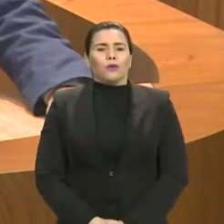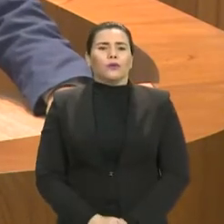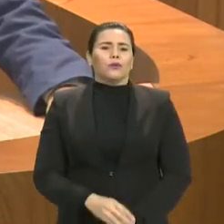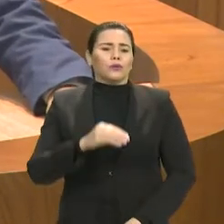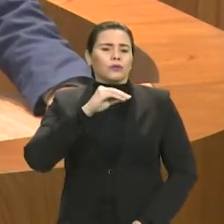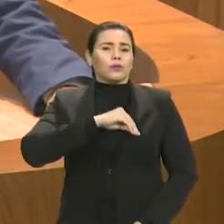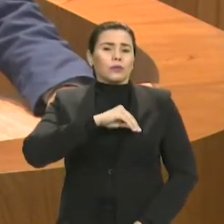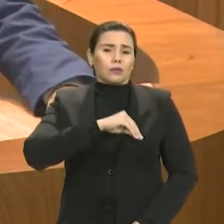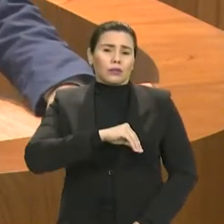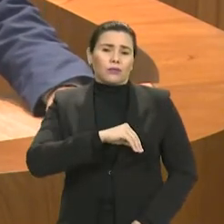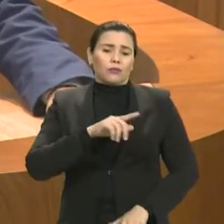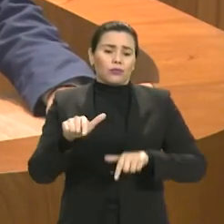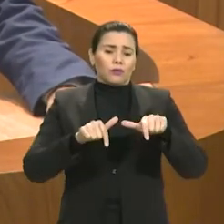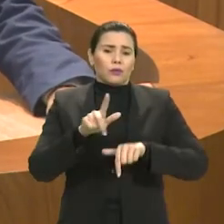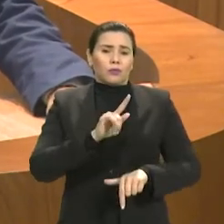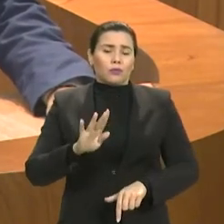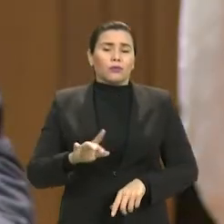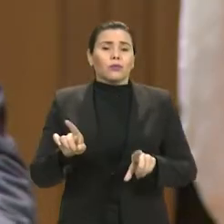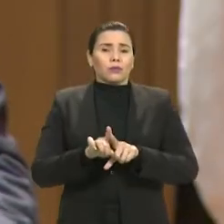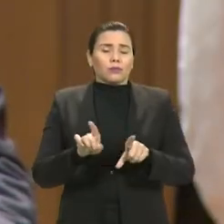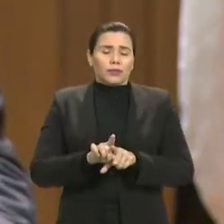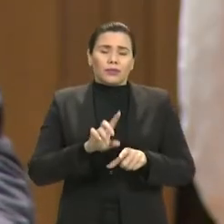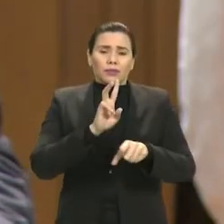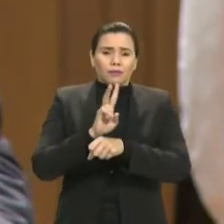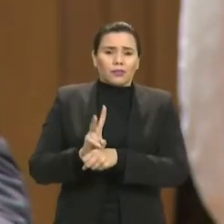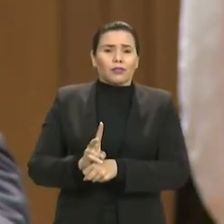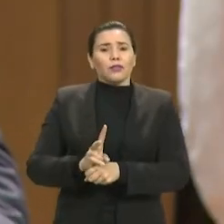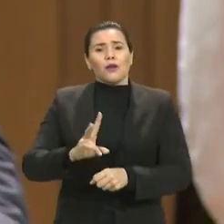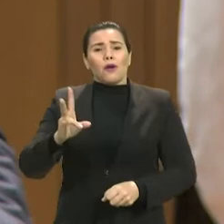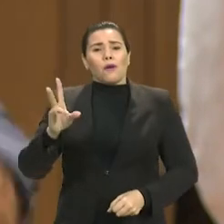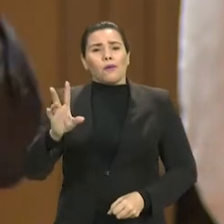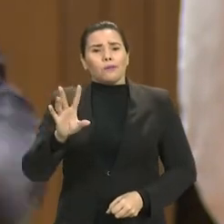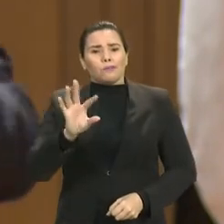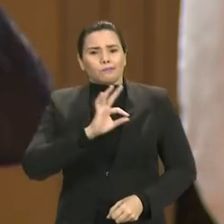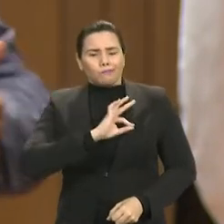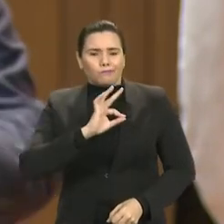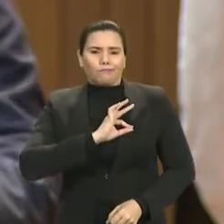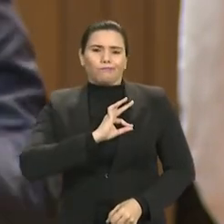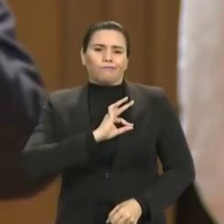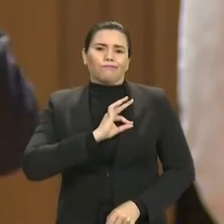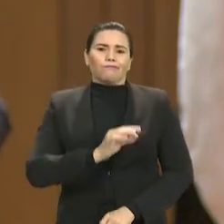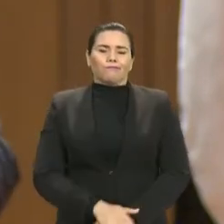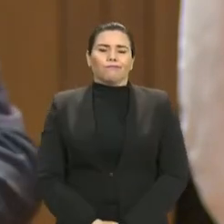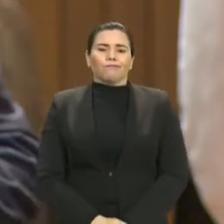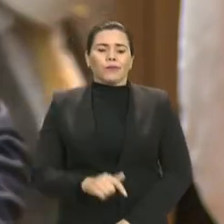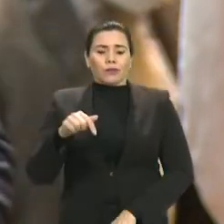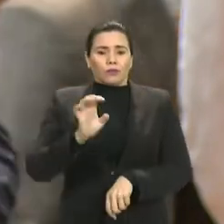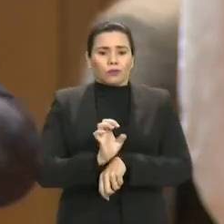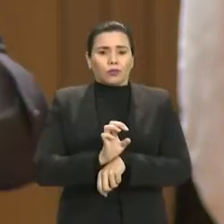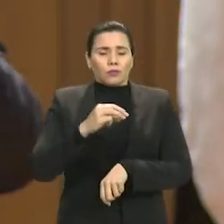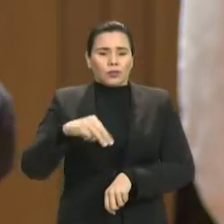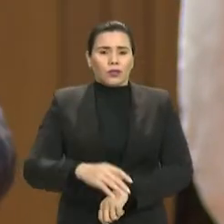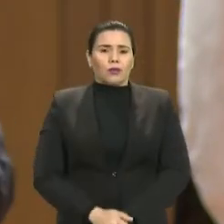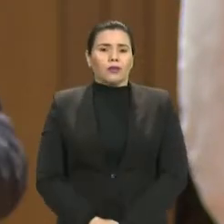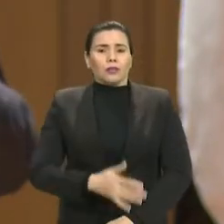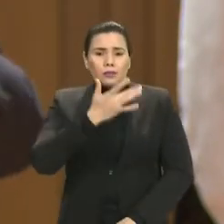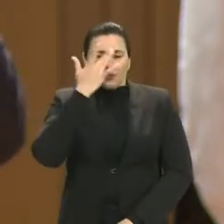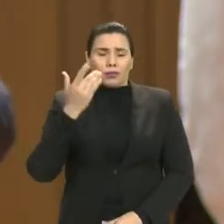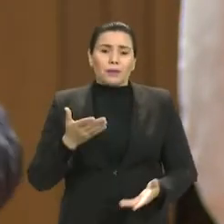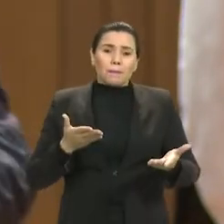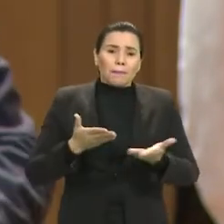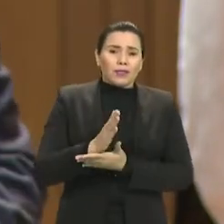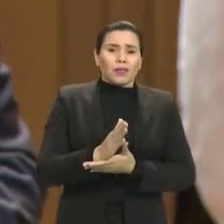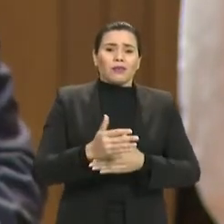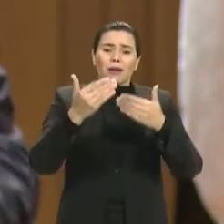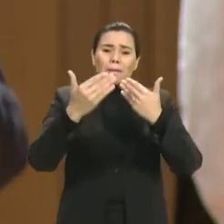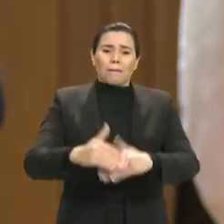defesa dos policiais militares do Estado do Maranhão, da nomeação dos aprovados em concurso da Polícia Militar, da Polícia Civil, da AGED,